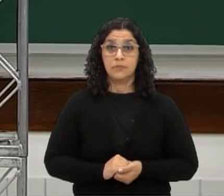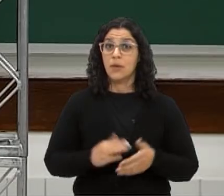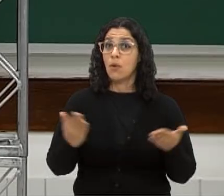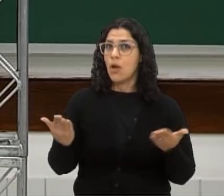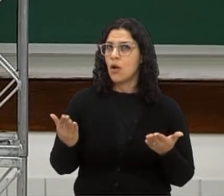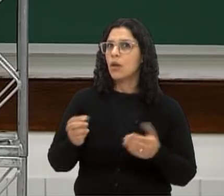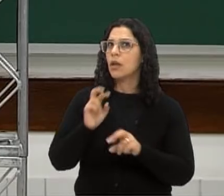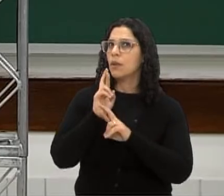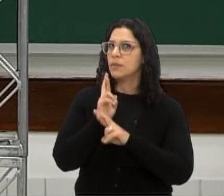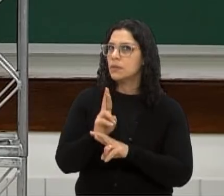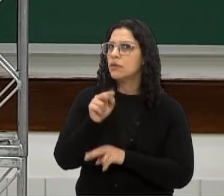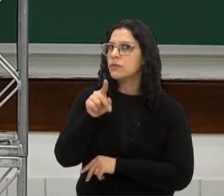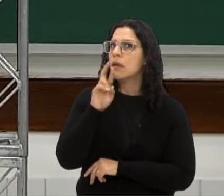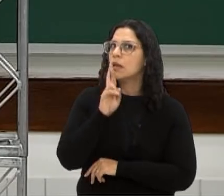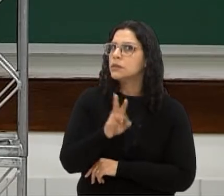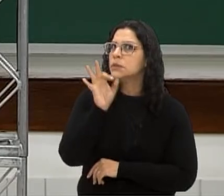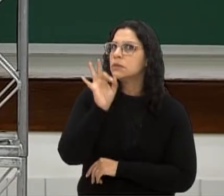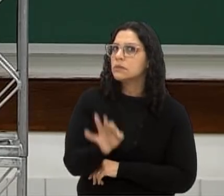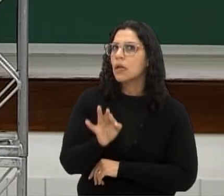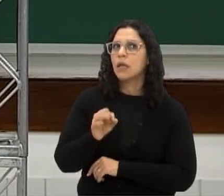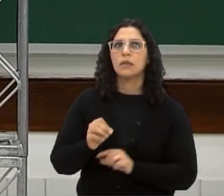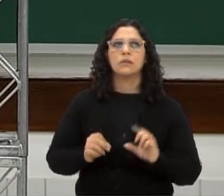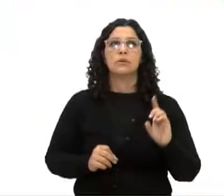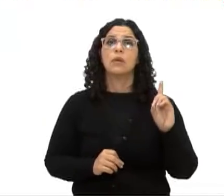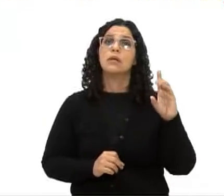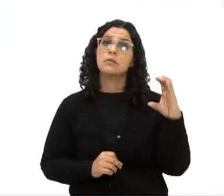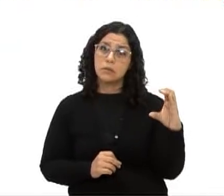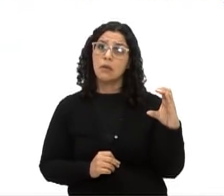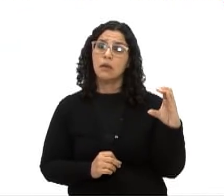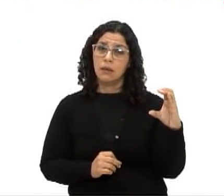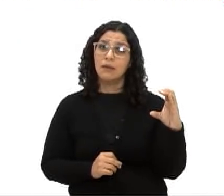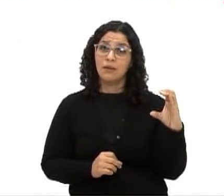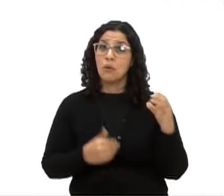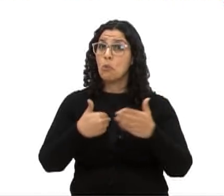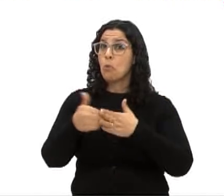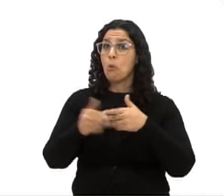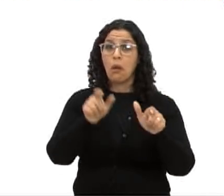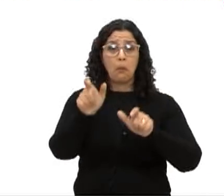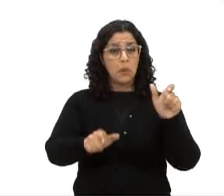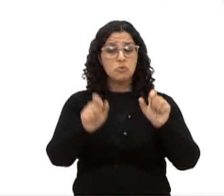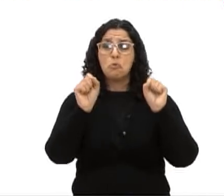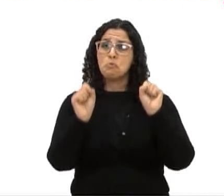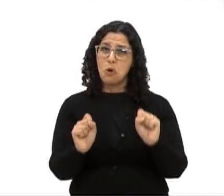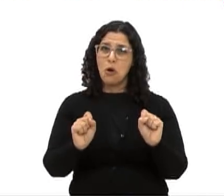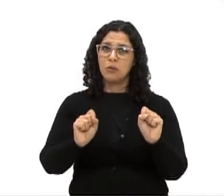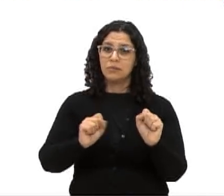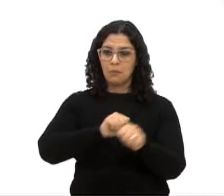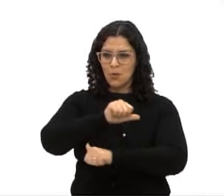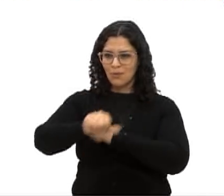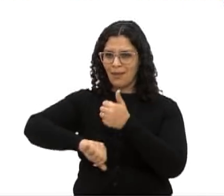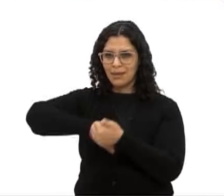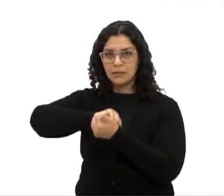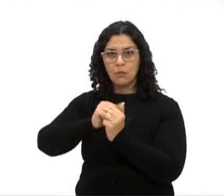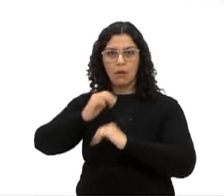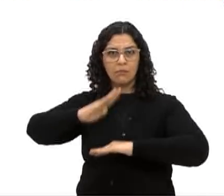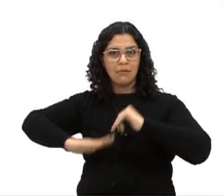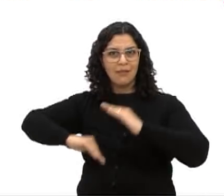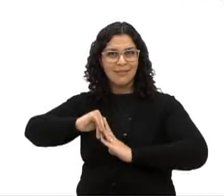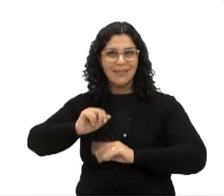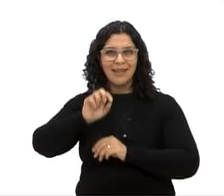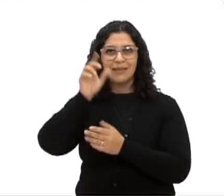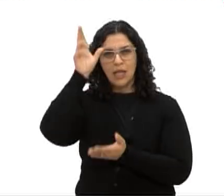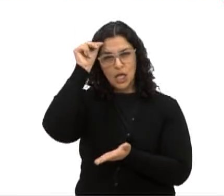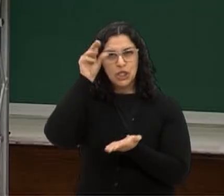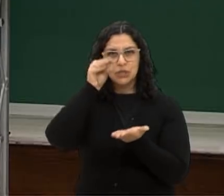Pessoal, espero que a resposta de vocês seja a alternativa C. Qualquer pessoa pode ser um atleta de xadrez, independente de idade e região do